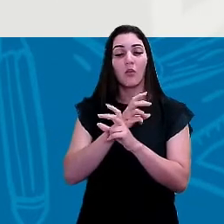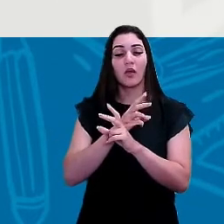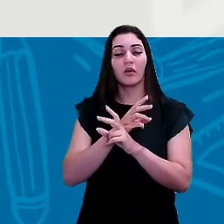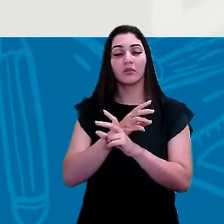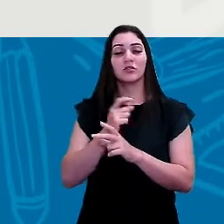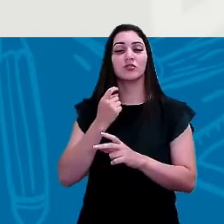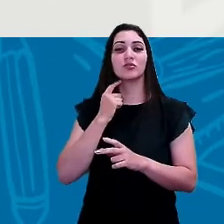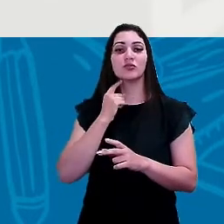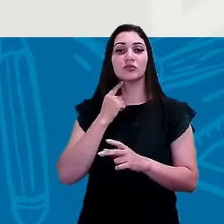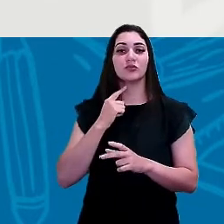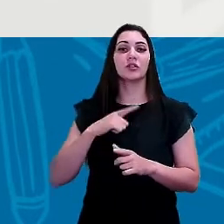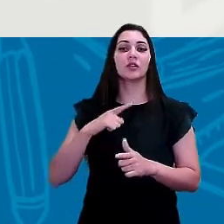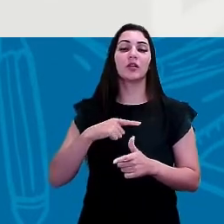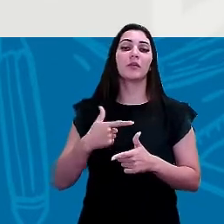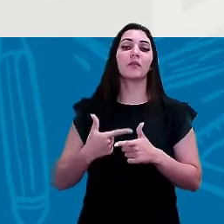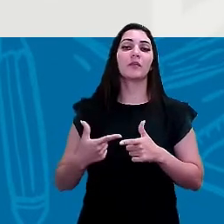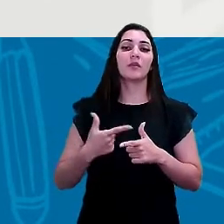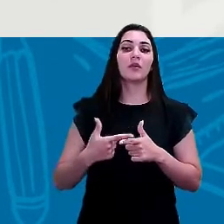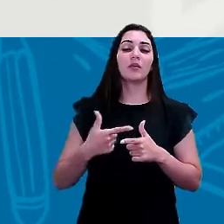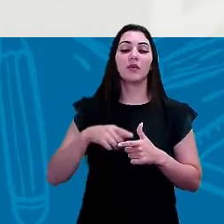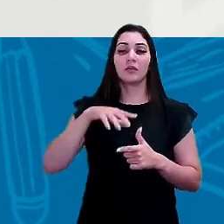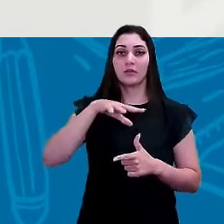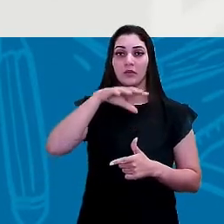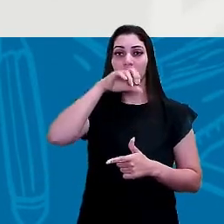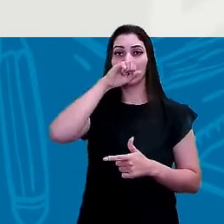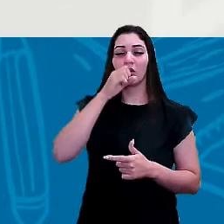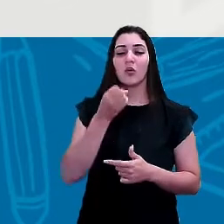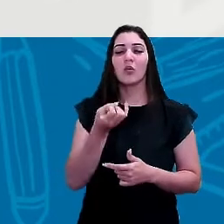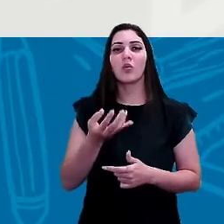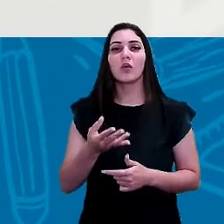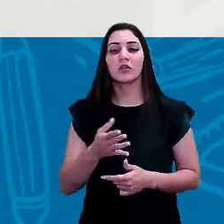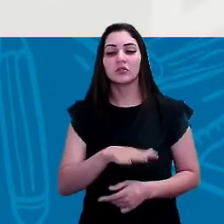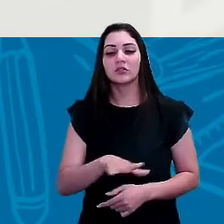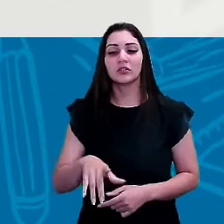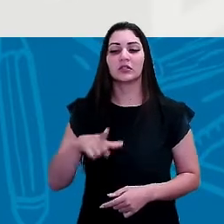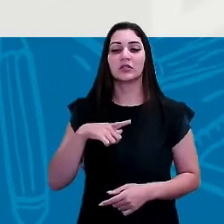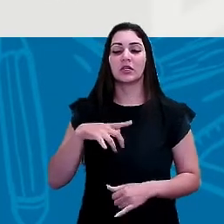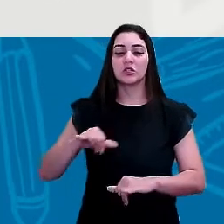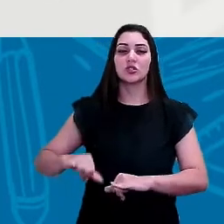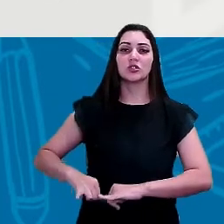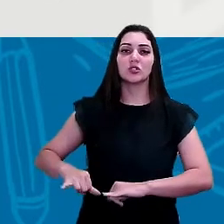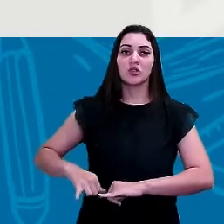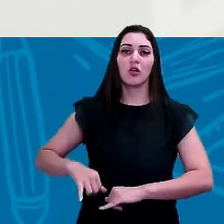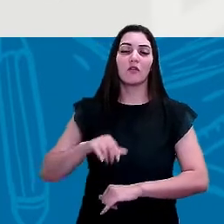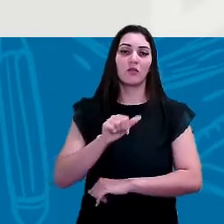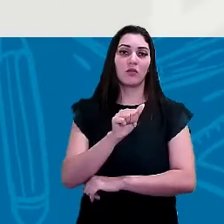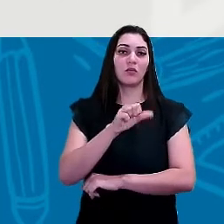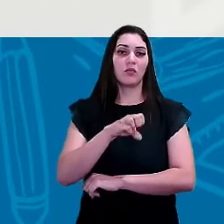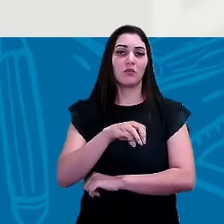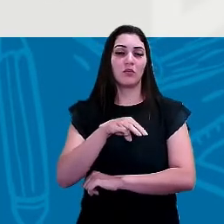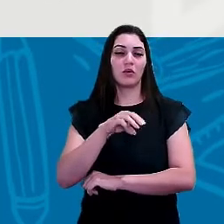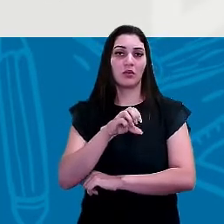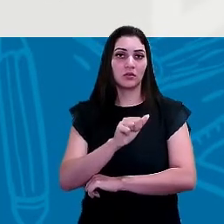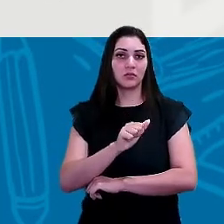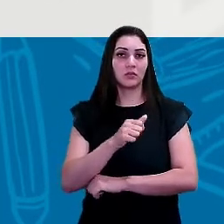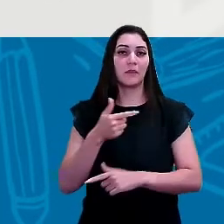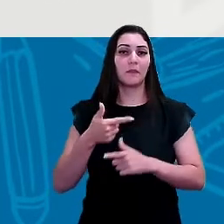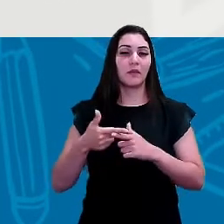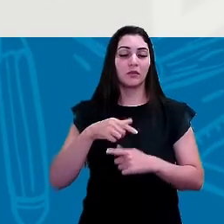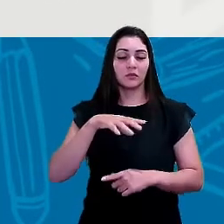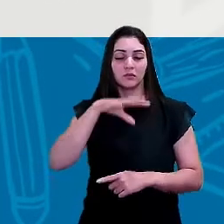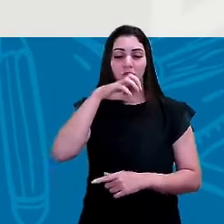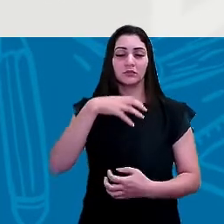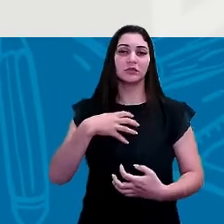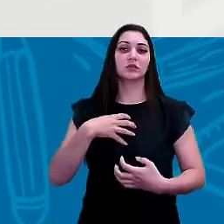muitos problemas respiratórios, né? Quantas crianças ou pessoas que sofrem com asma, com alguns problemas respiratórios, sentem na época mais